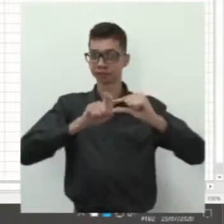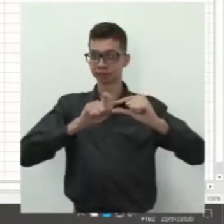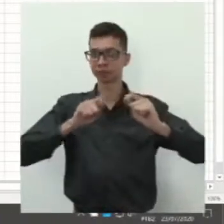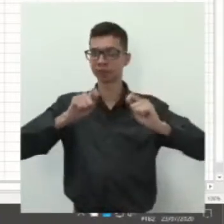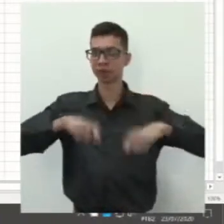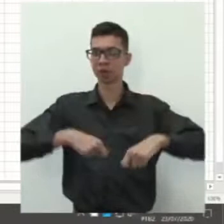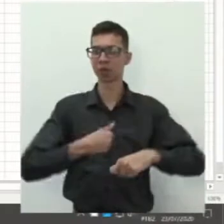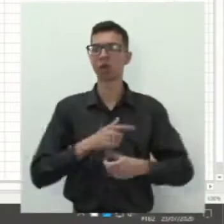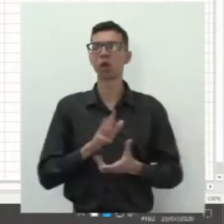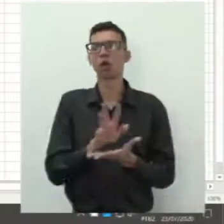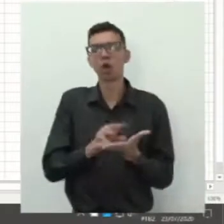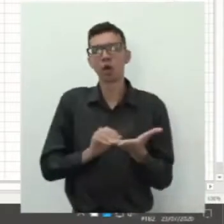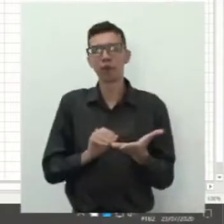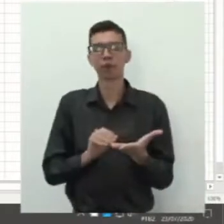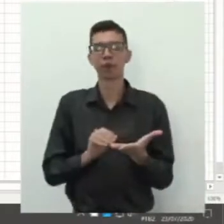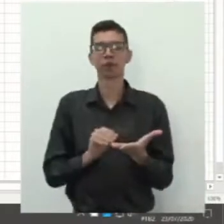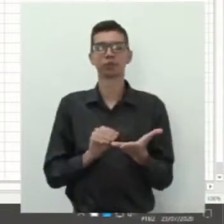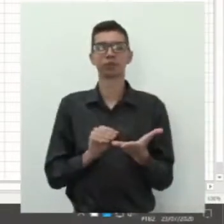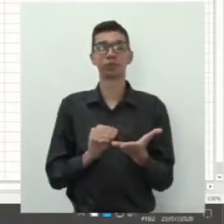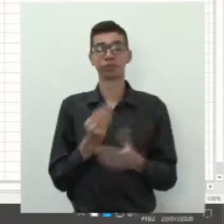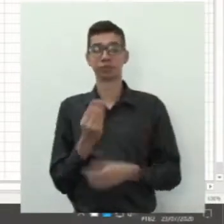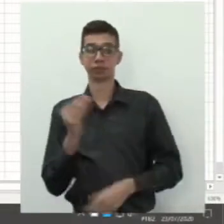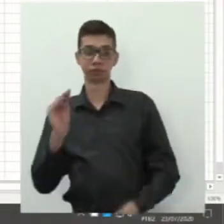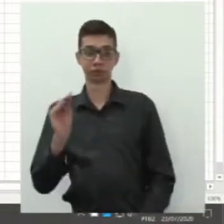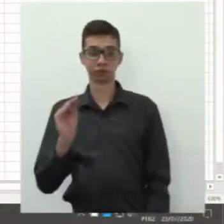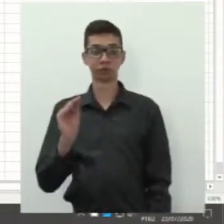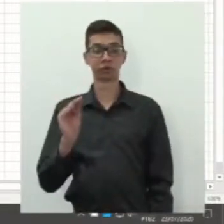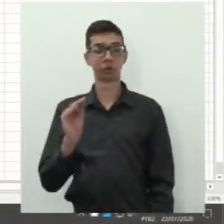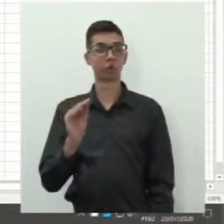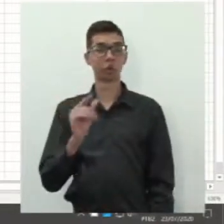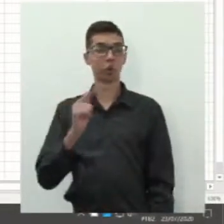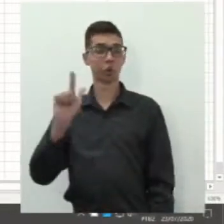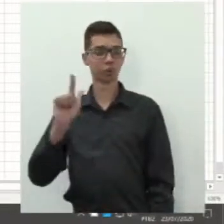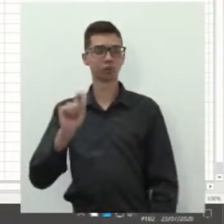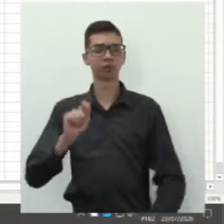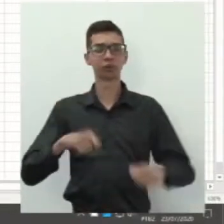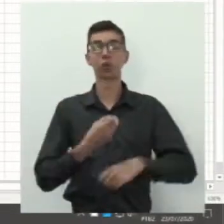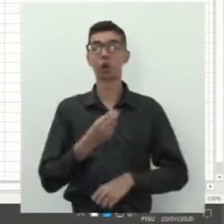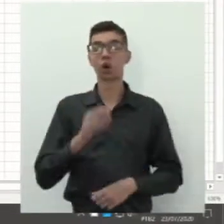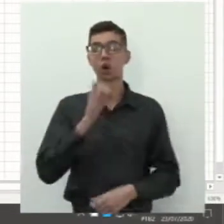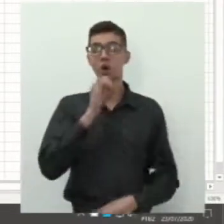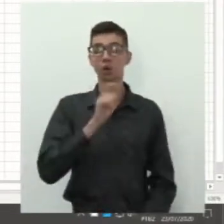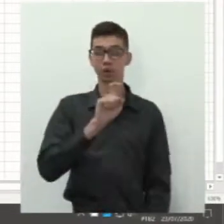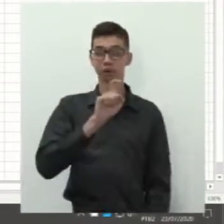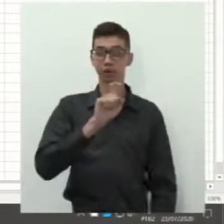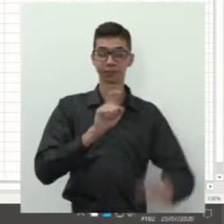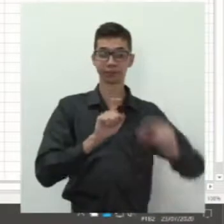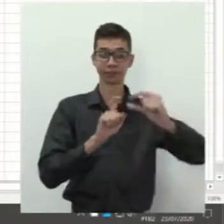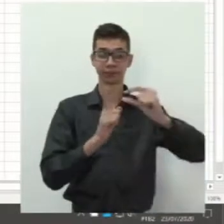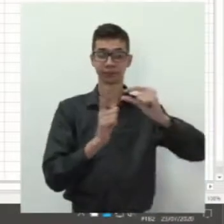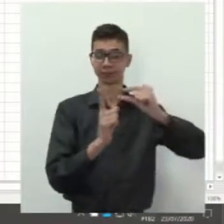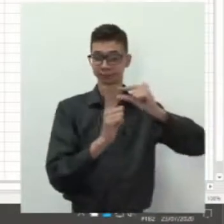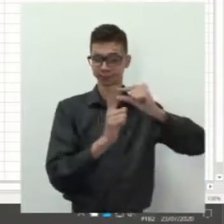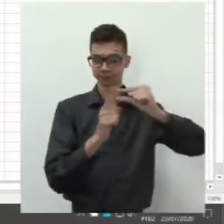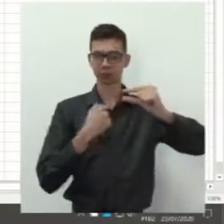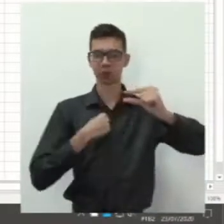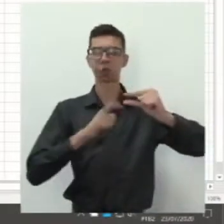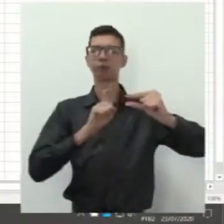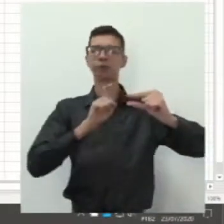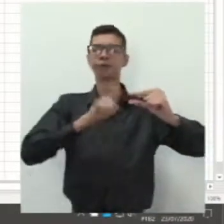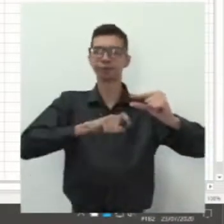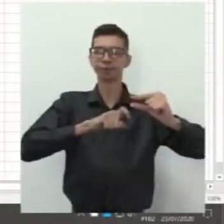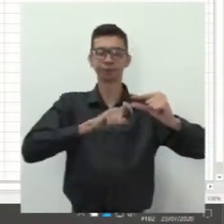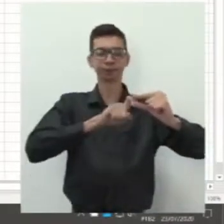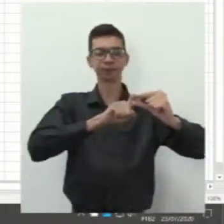o conteúdo dela para onde eu quiser. Ou eu posso, por exemplo, arrastar ela com o dado dentro dela para qualquer outro